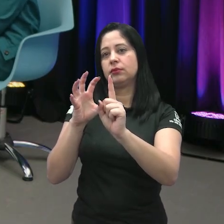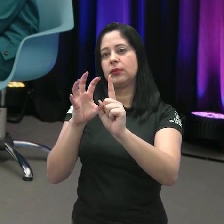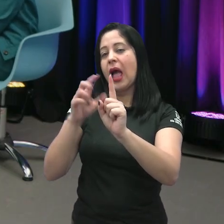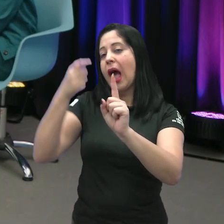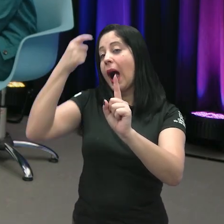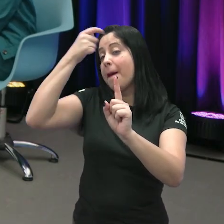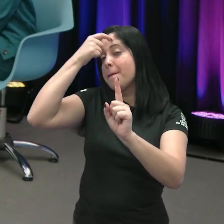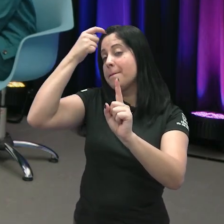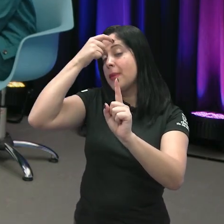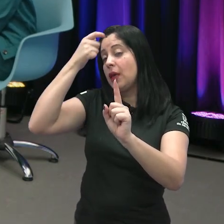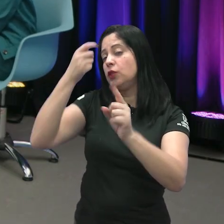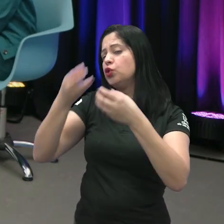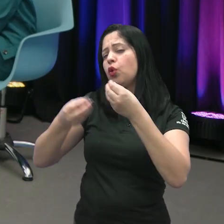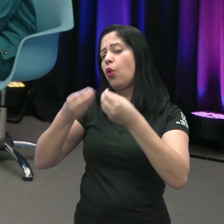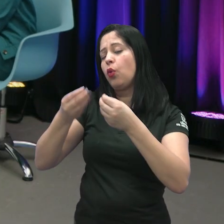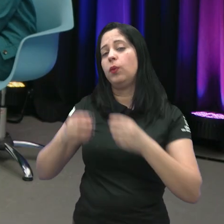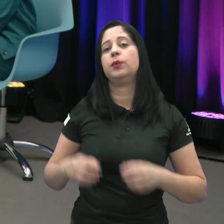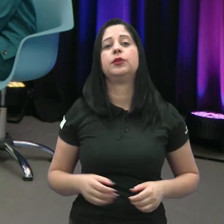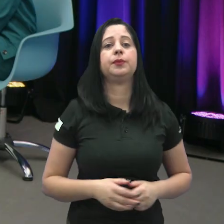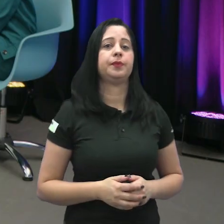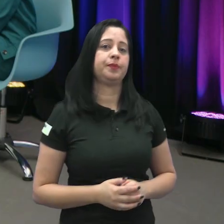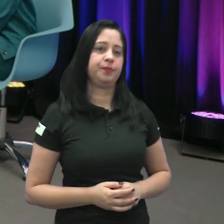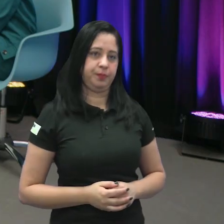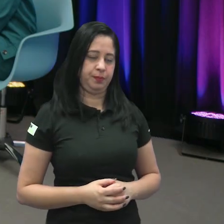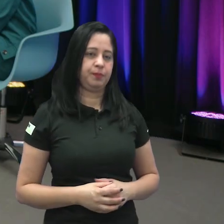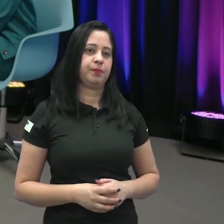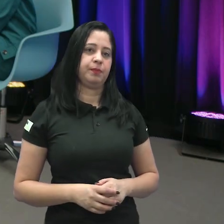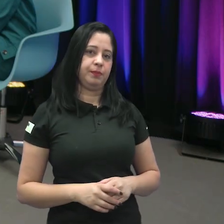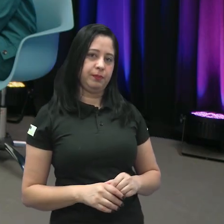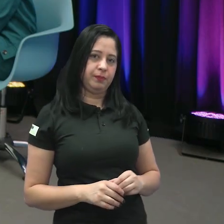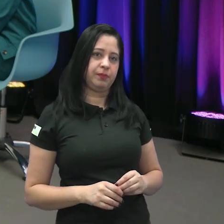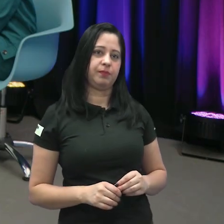das pessoas? Priscila, olha só,